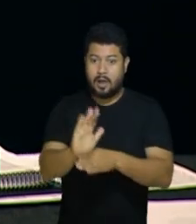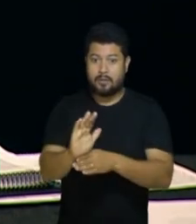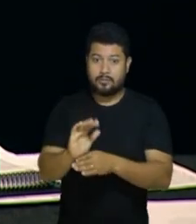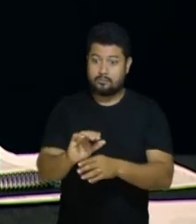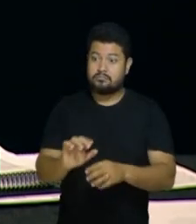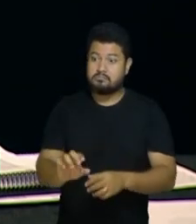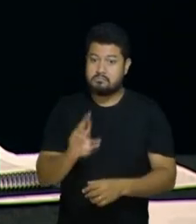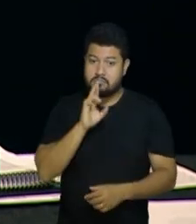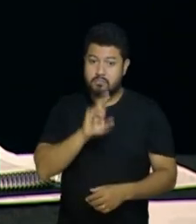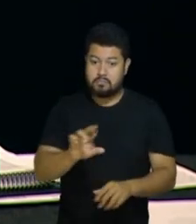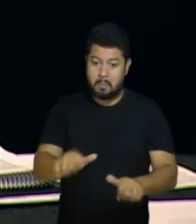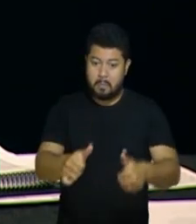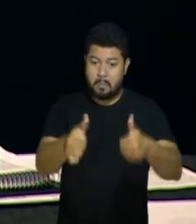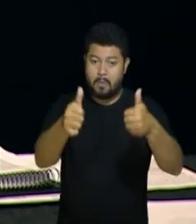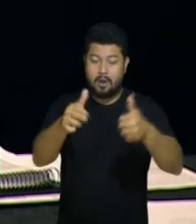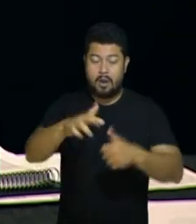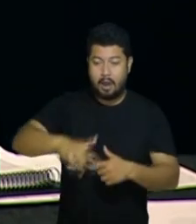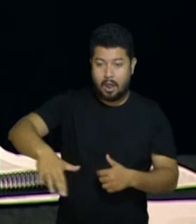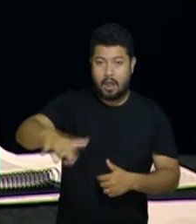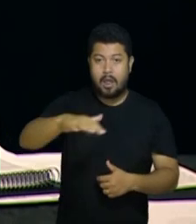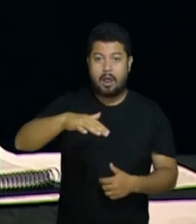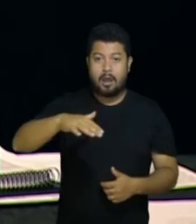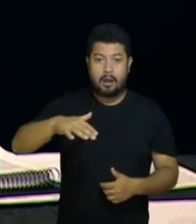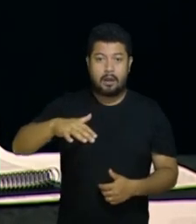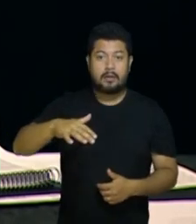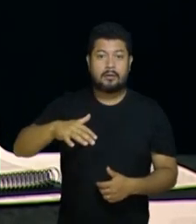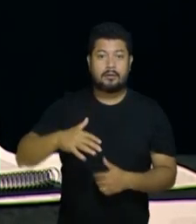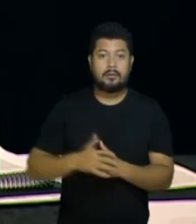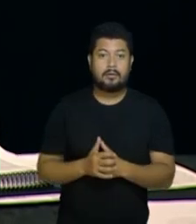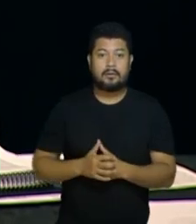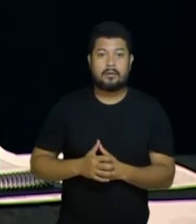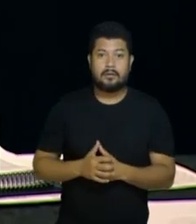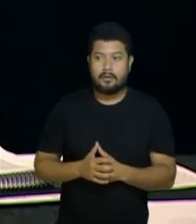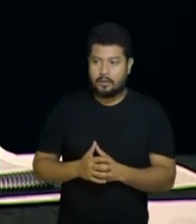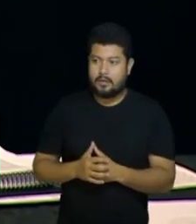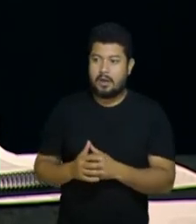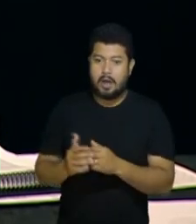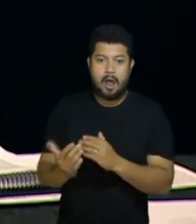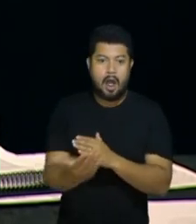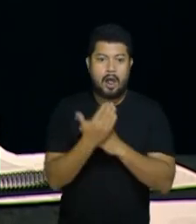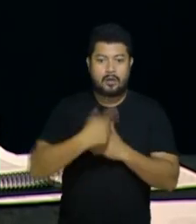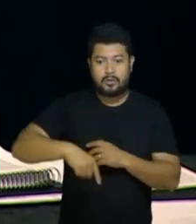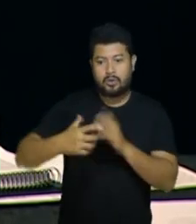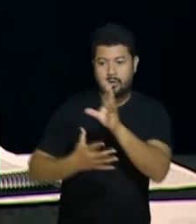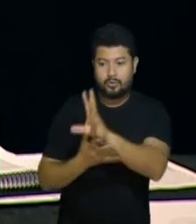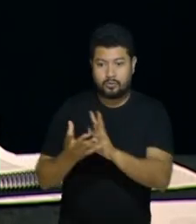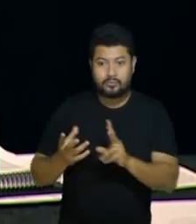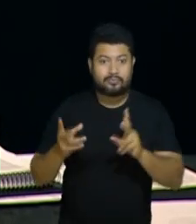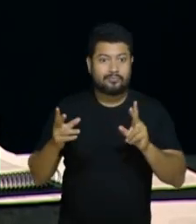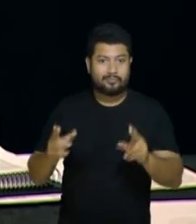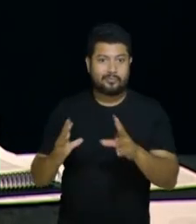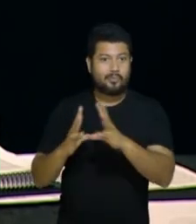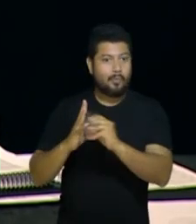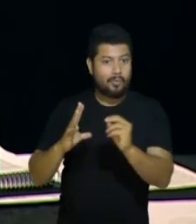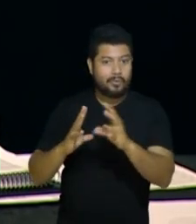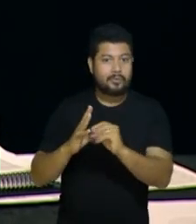importantes para aquela região, serviu como um grande exemplo para que o Parlamento catarinense